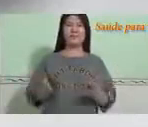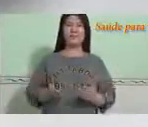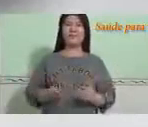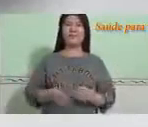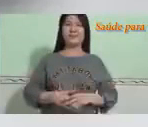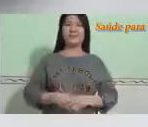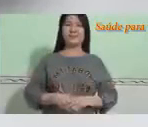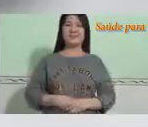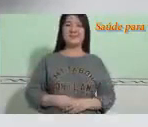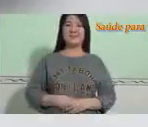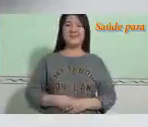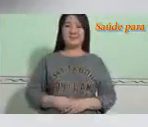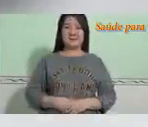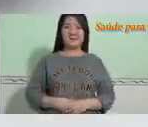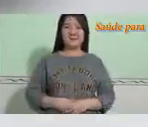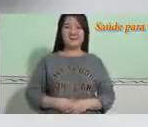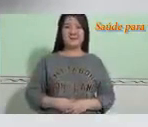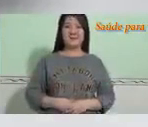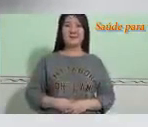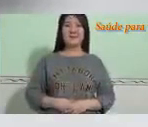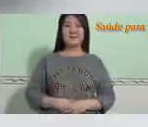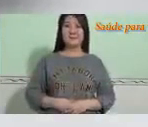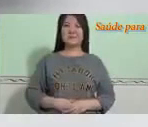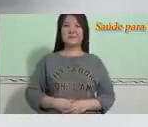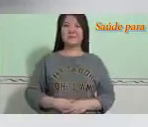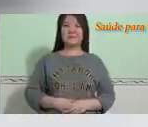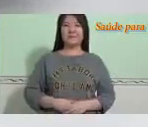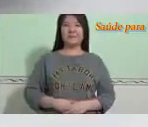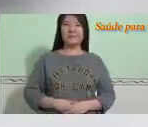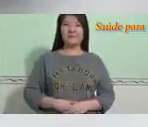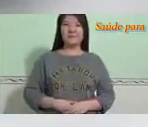causa para a dor na costela.